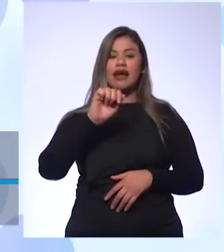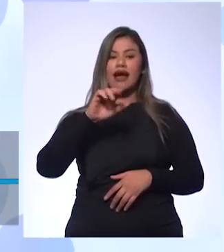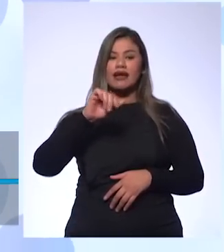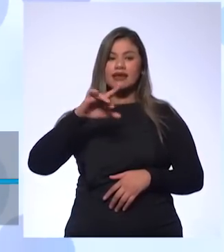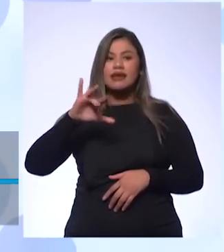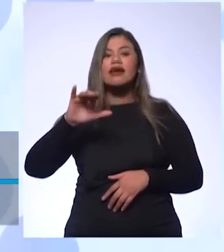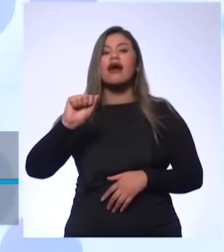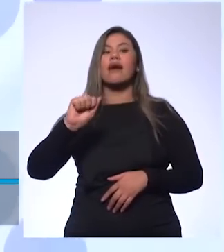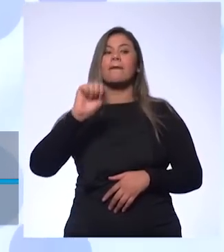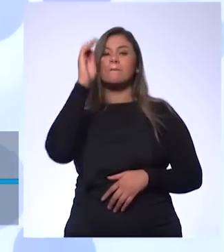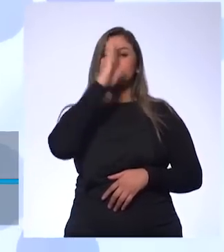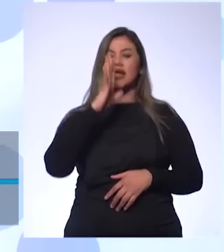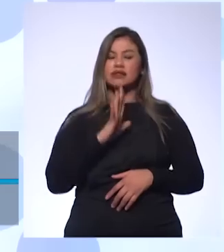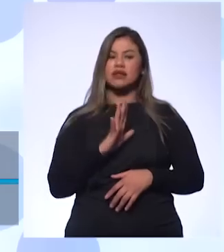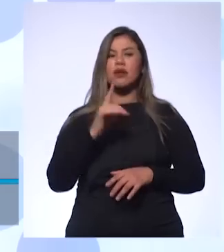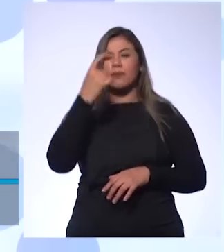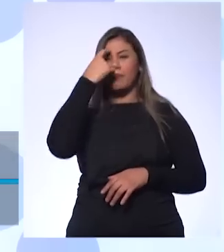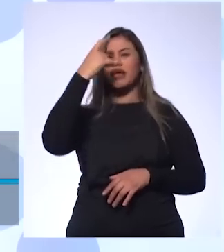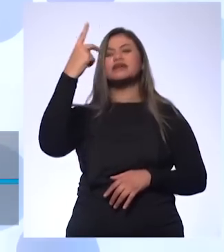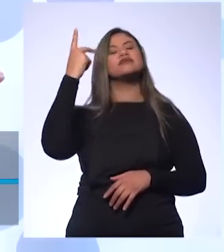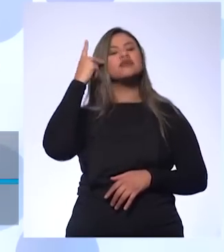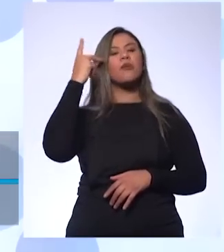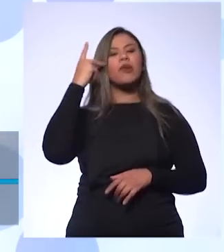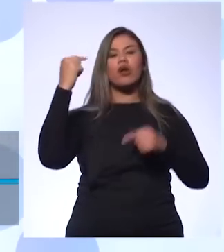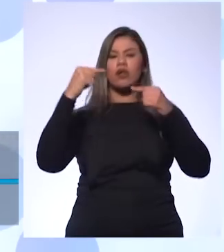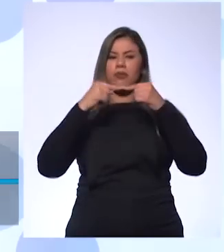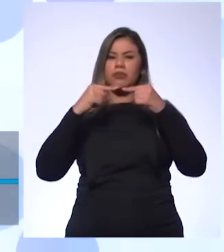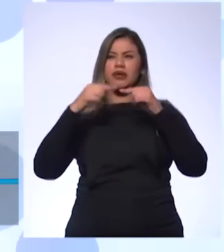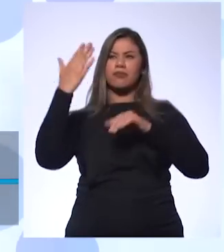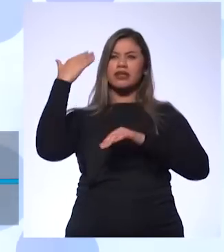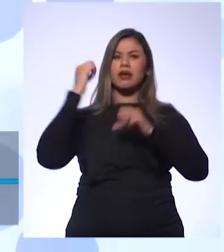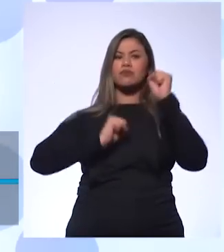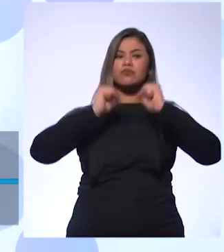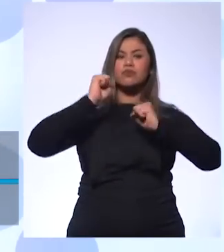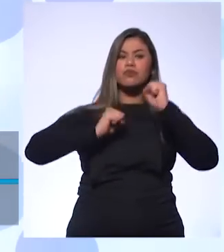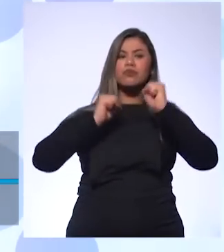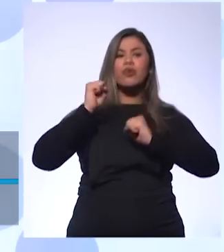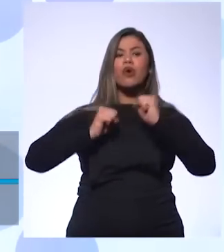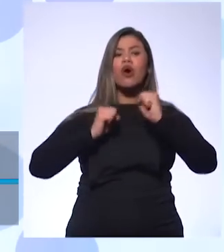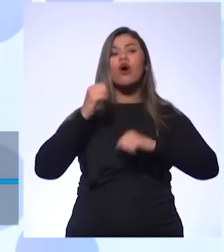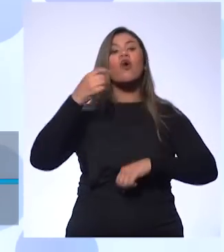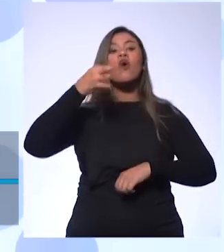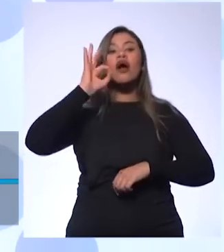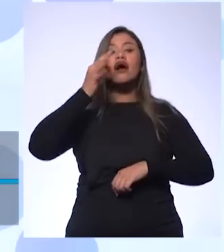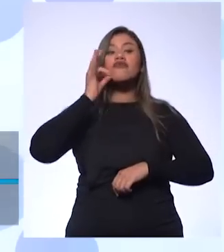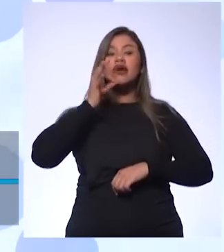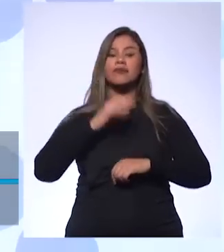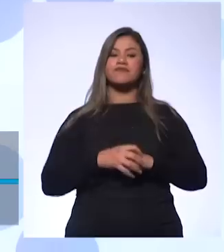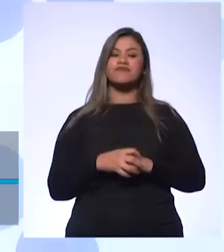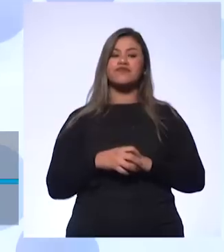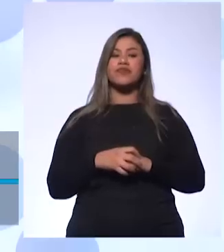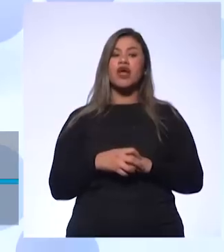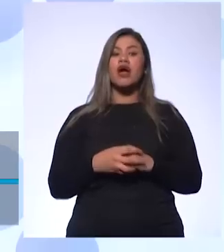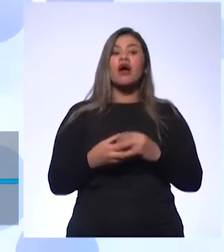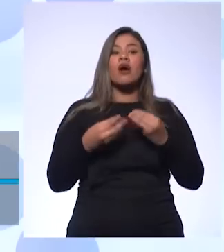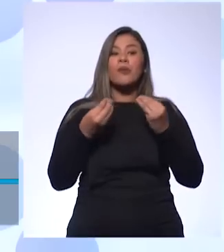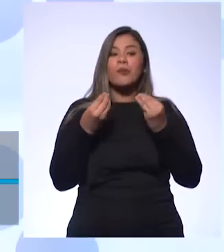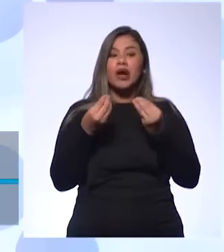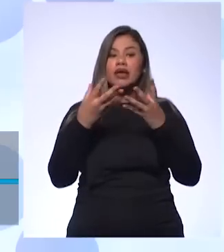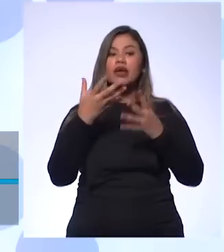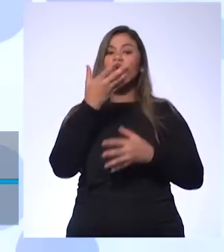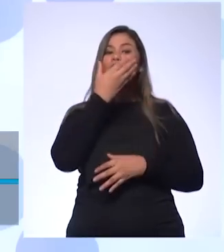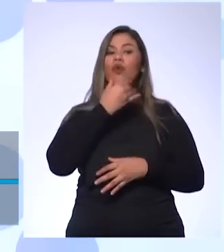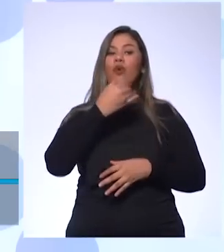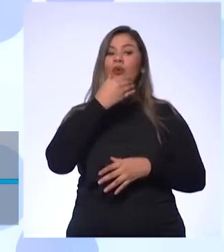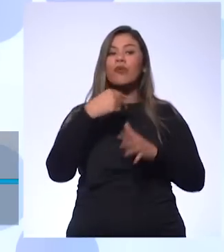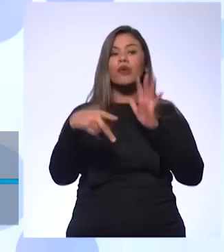grandes latifundiários organizavam a cidade. Vou pegar a cidade de São Paulo, que foi organizada em cima do café. A cidade de São Paulo foi organizada para atender as necessidades do Barão do Café. A